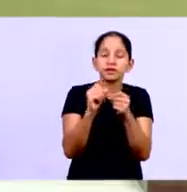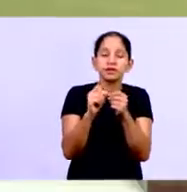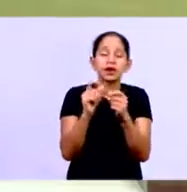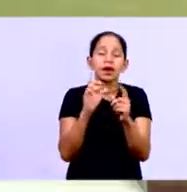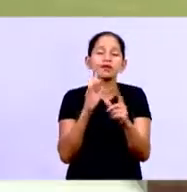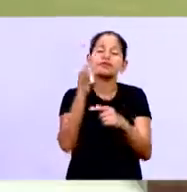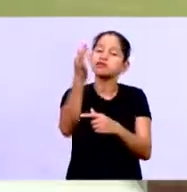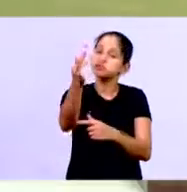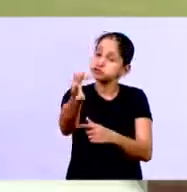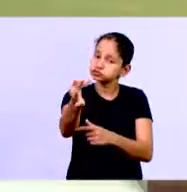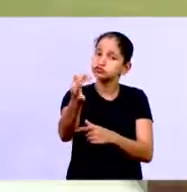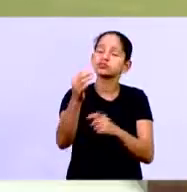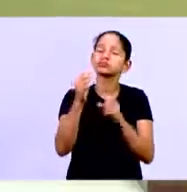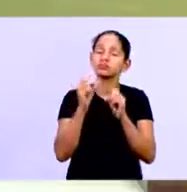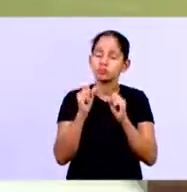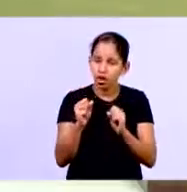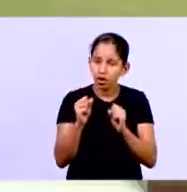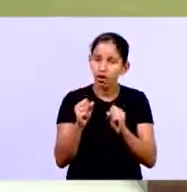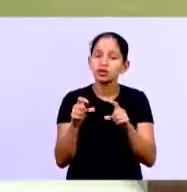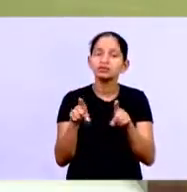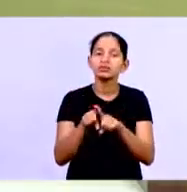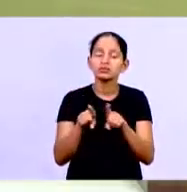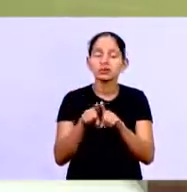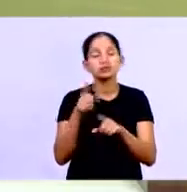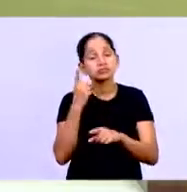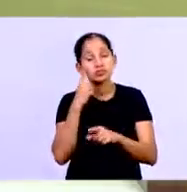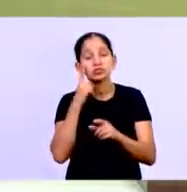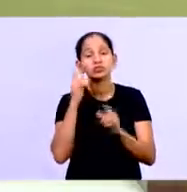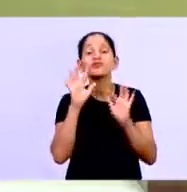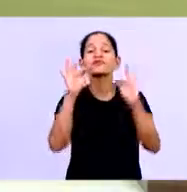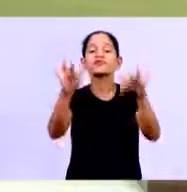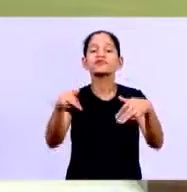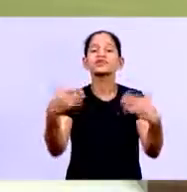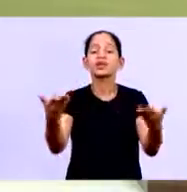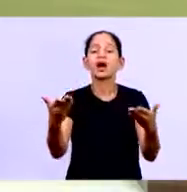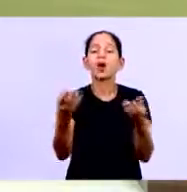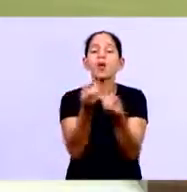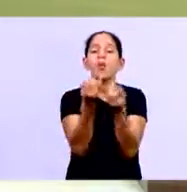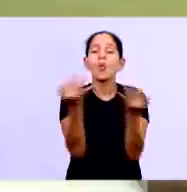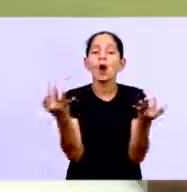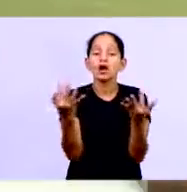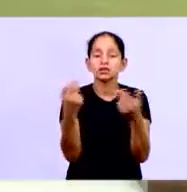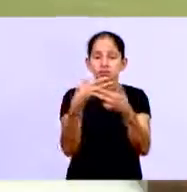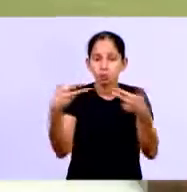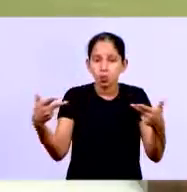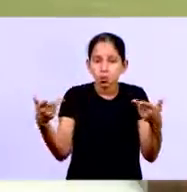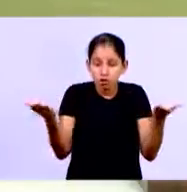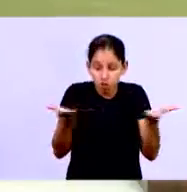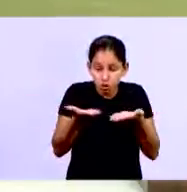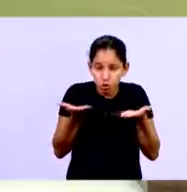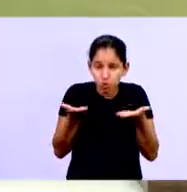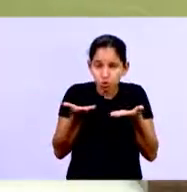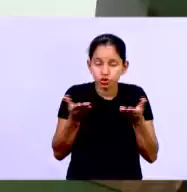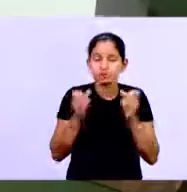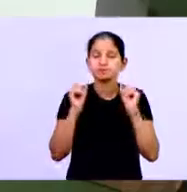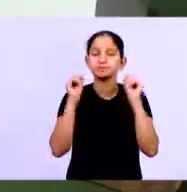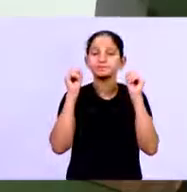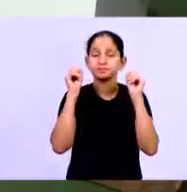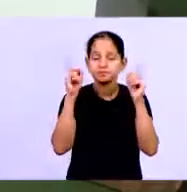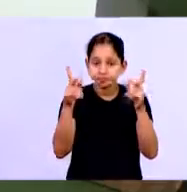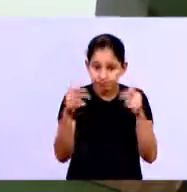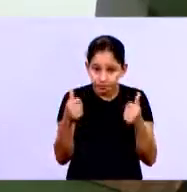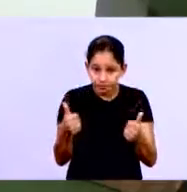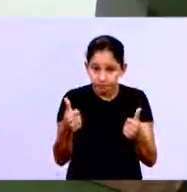valor futuro, que aí você está achando lá no final quanto que valia aquilo que você pagou. Beleza,